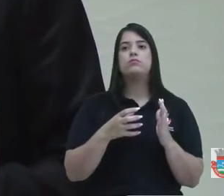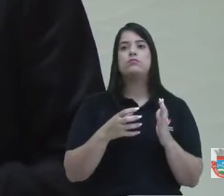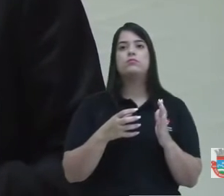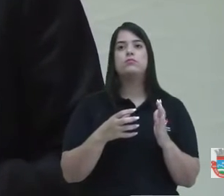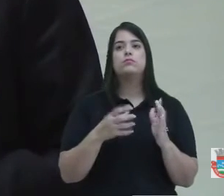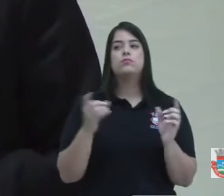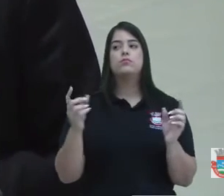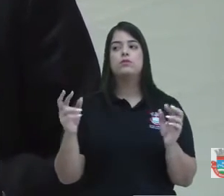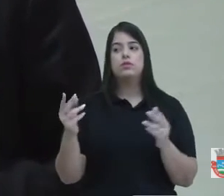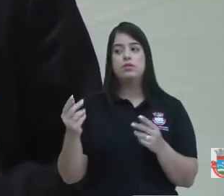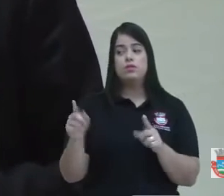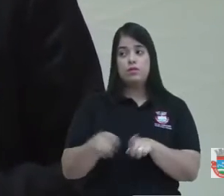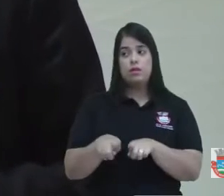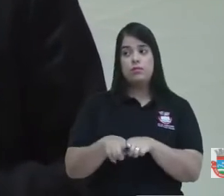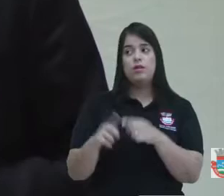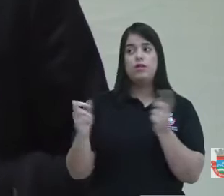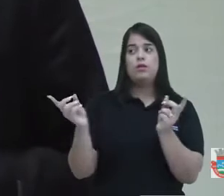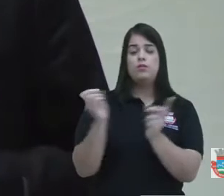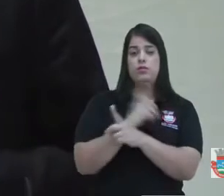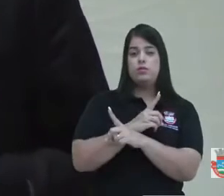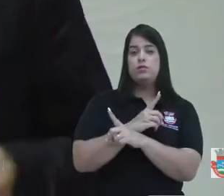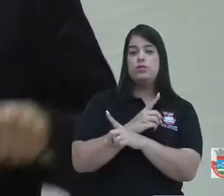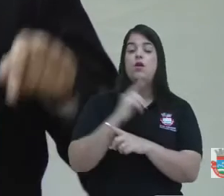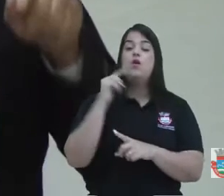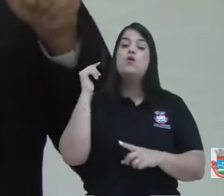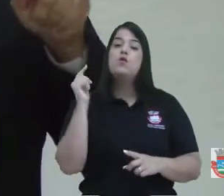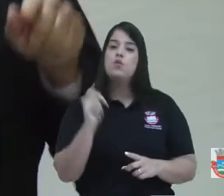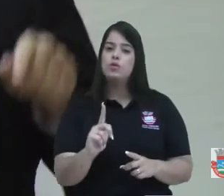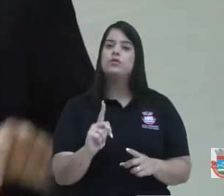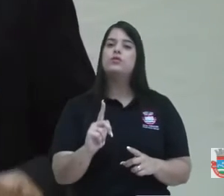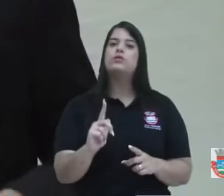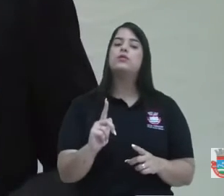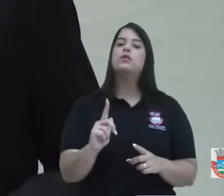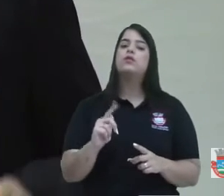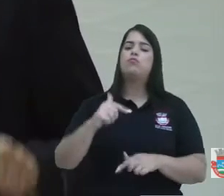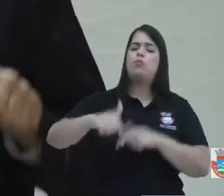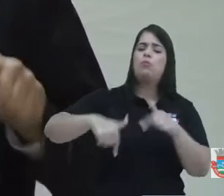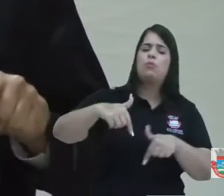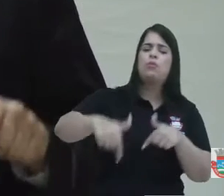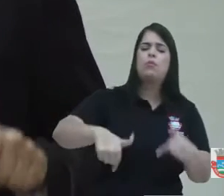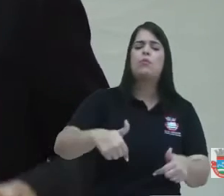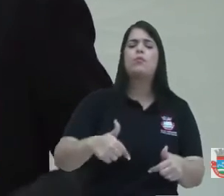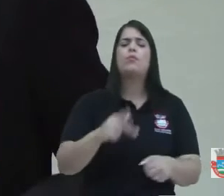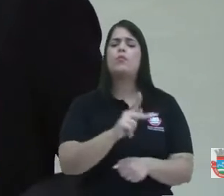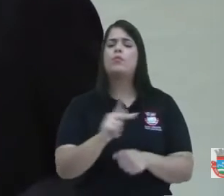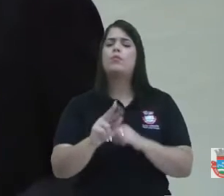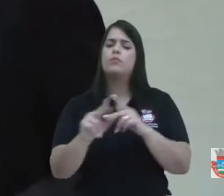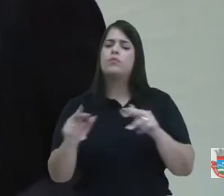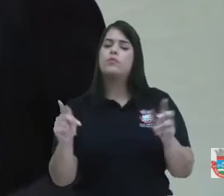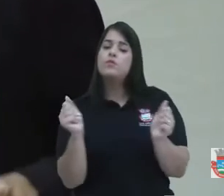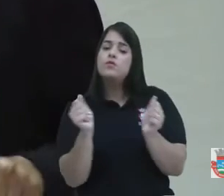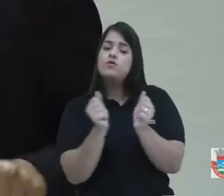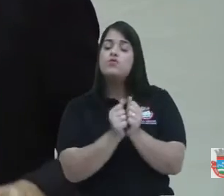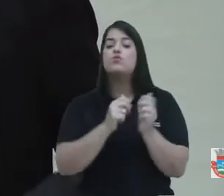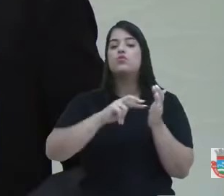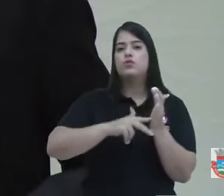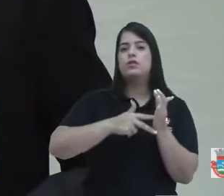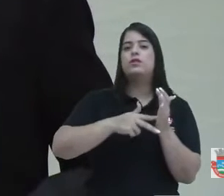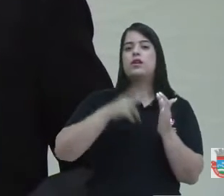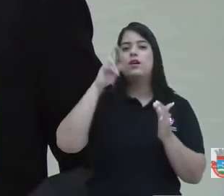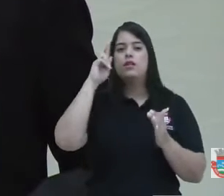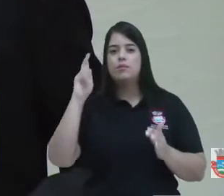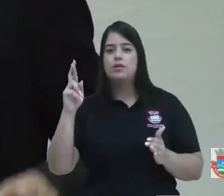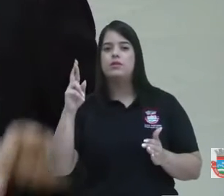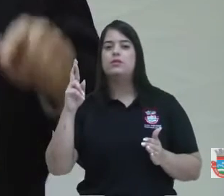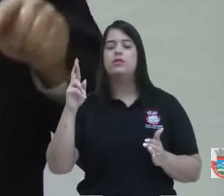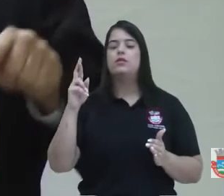oposição, conseguimos, através da luta dos professores e do sindicato, da presidente